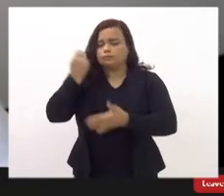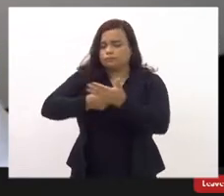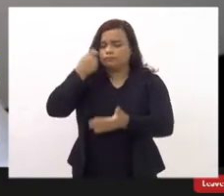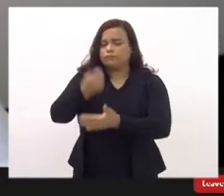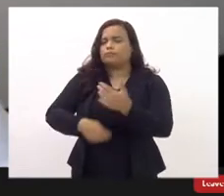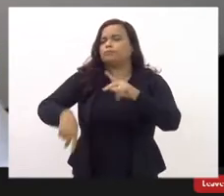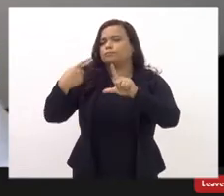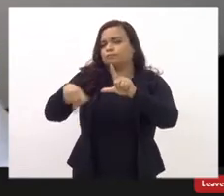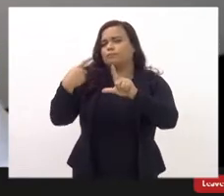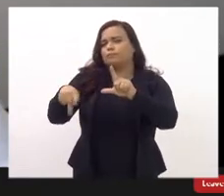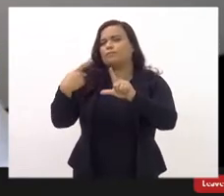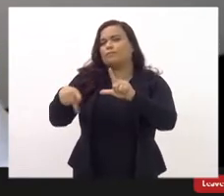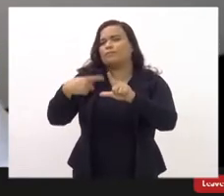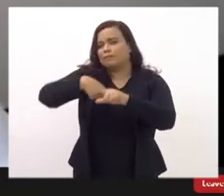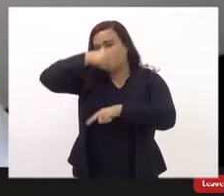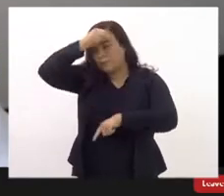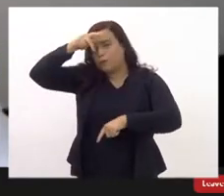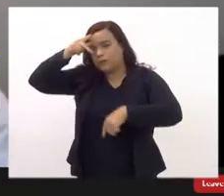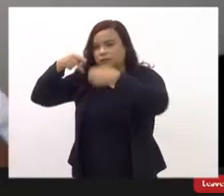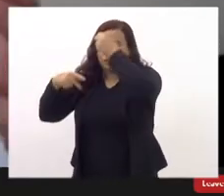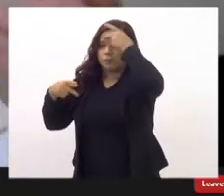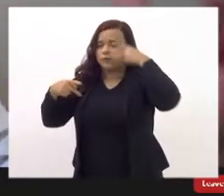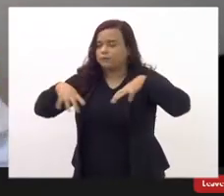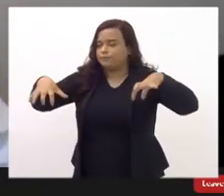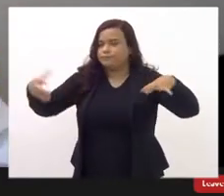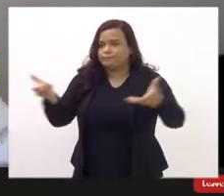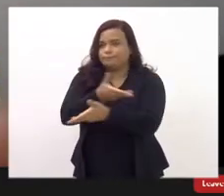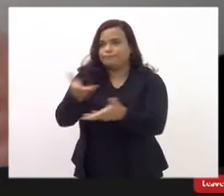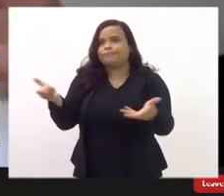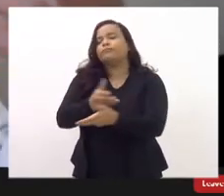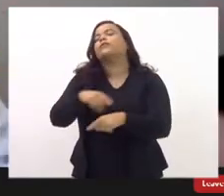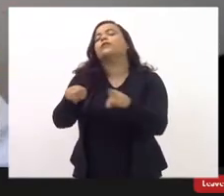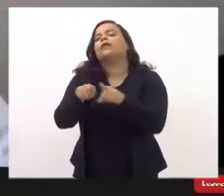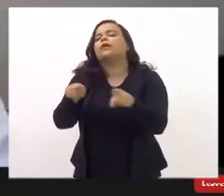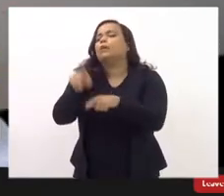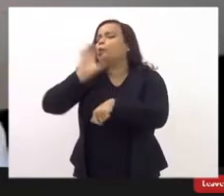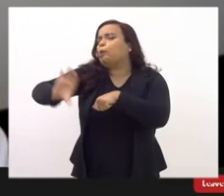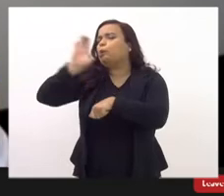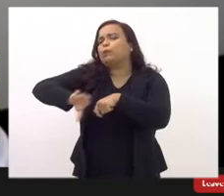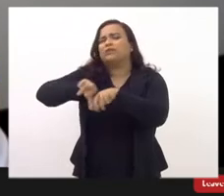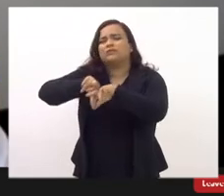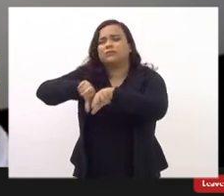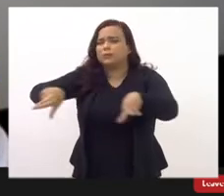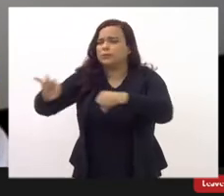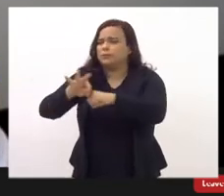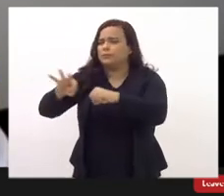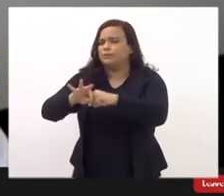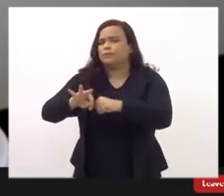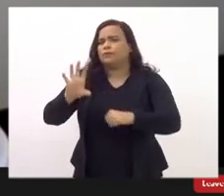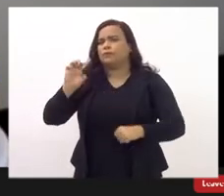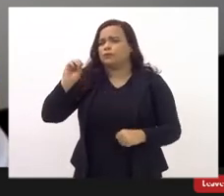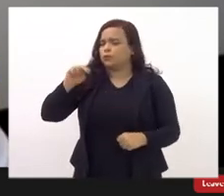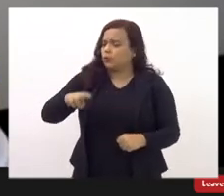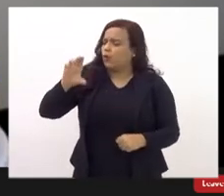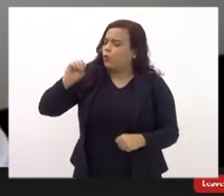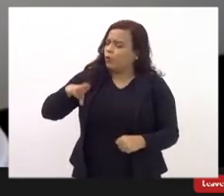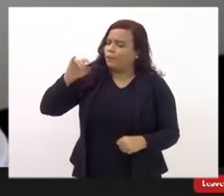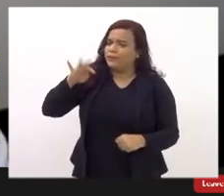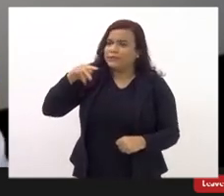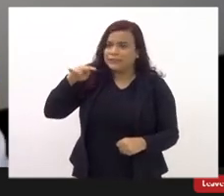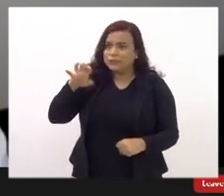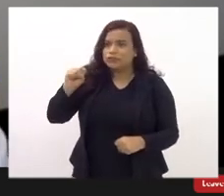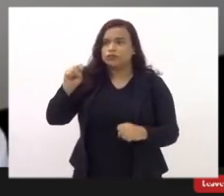livre intermunicipal aos nossos estudantes, sejam de cursos técnicos integrados, sejam concomitantes, sejam subsequentes. Portanto, é uma